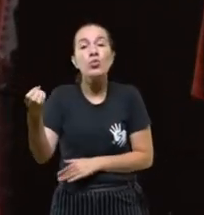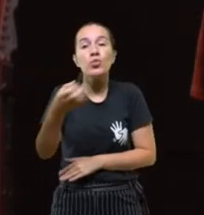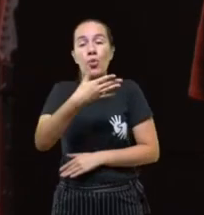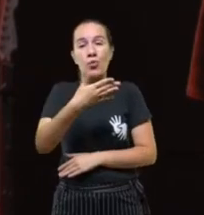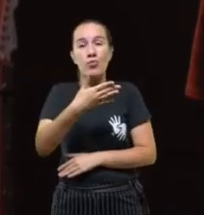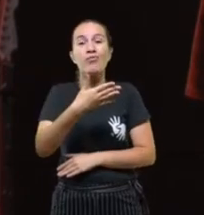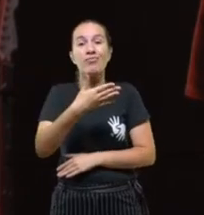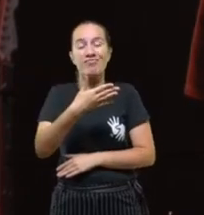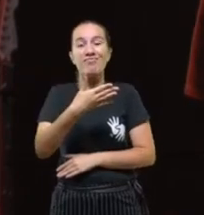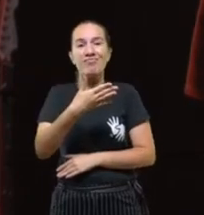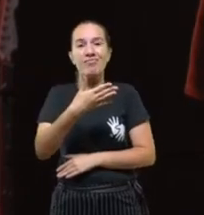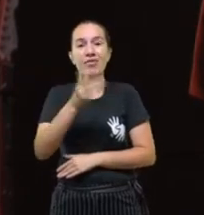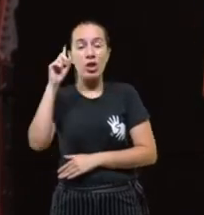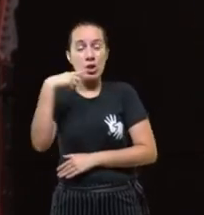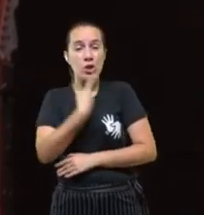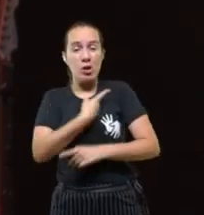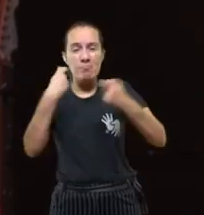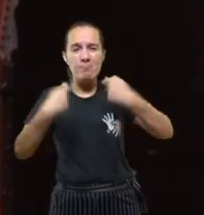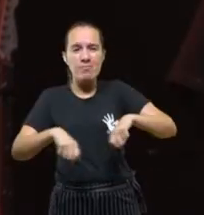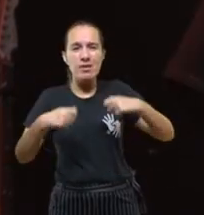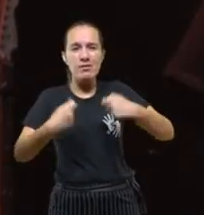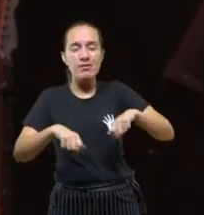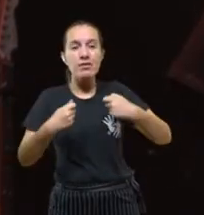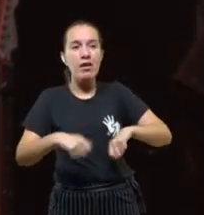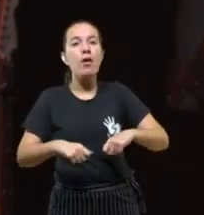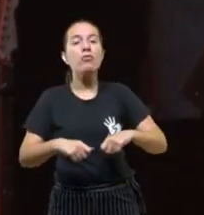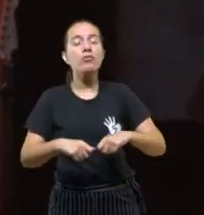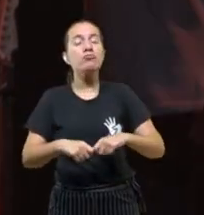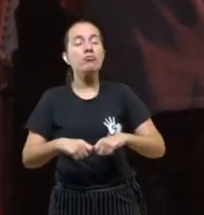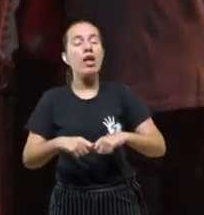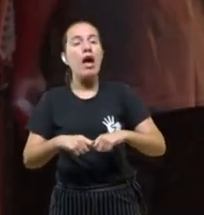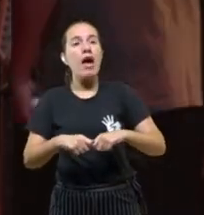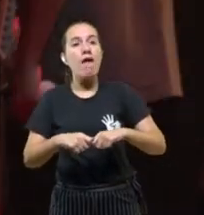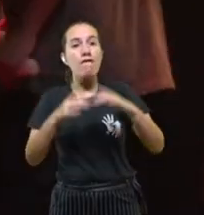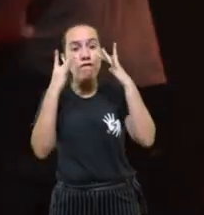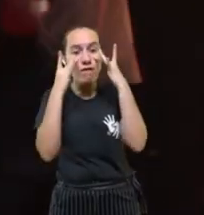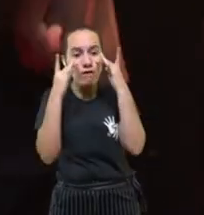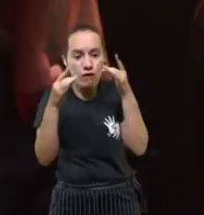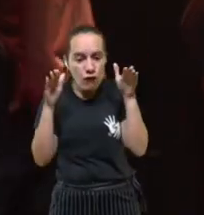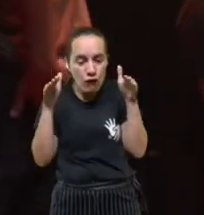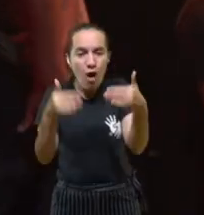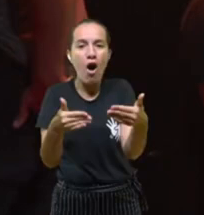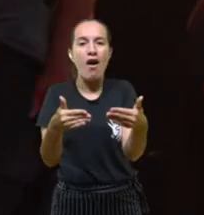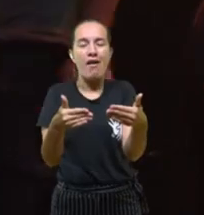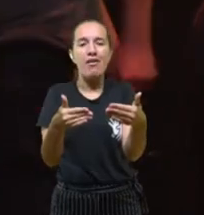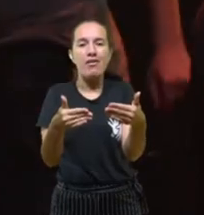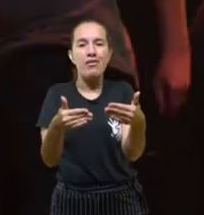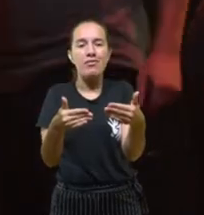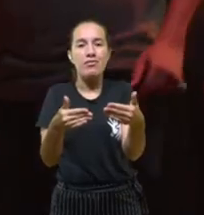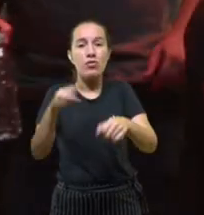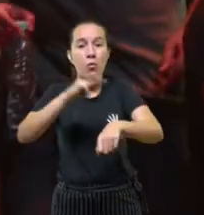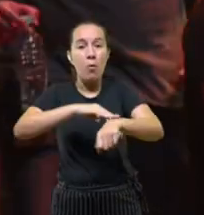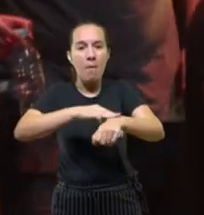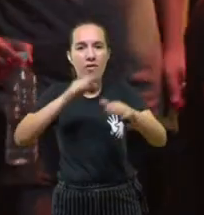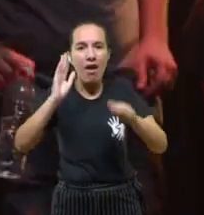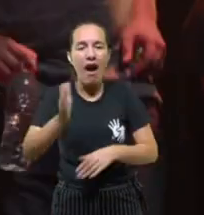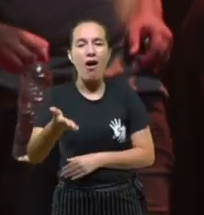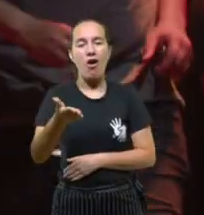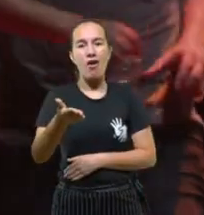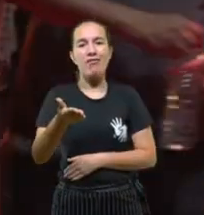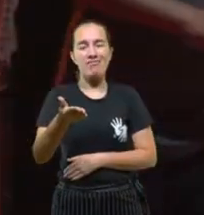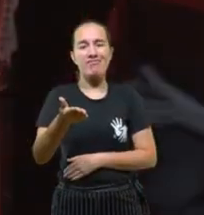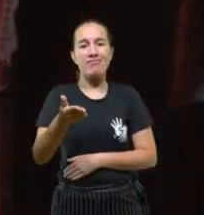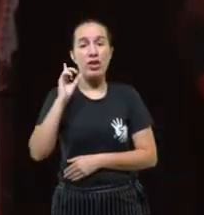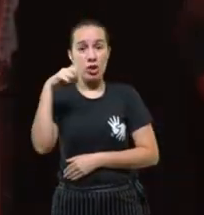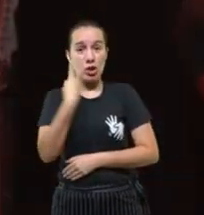não perde o foco no agora. Vamos lá, alguém? Eu vou repetir